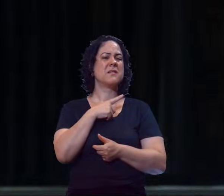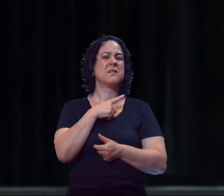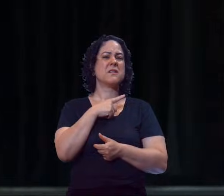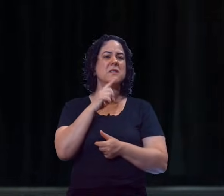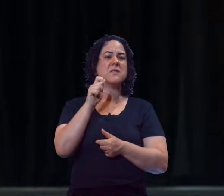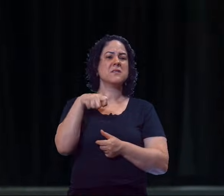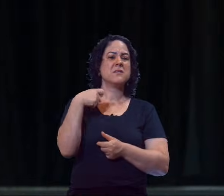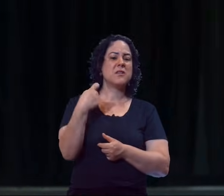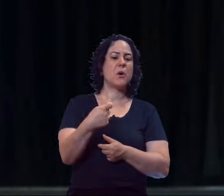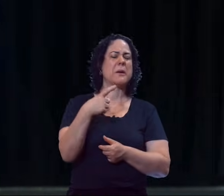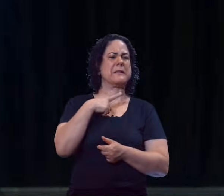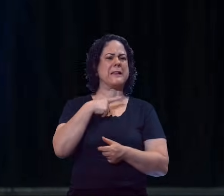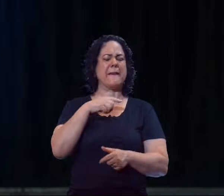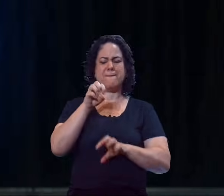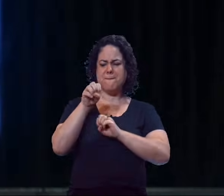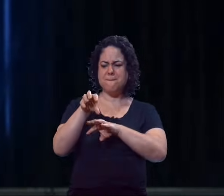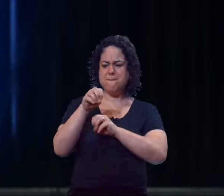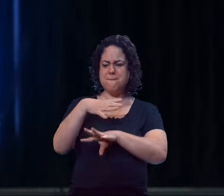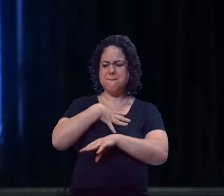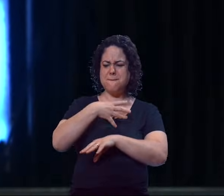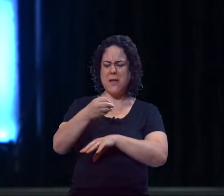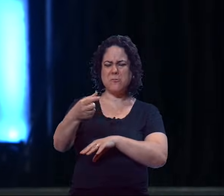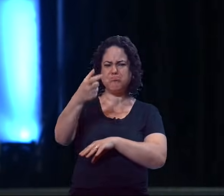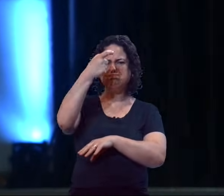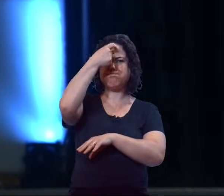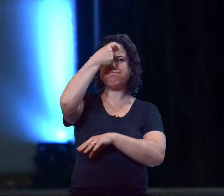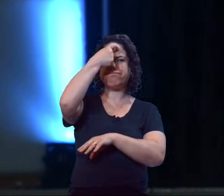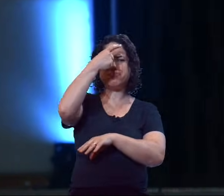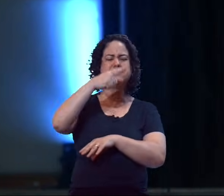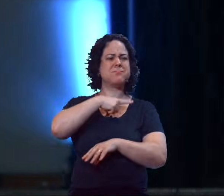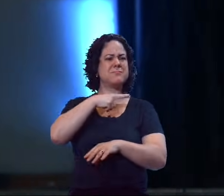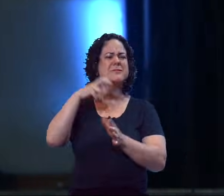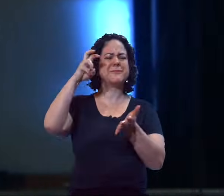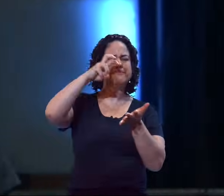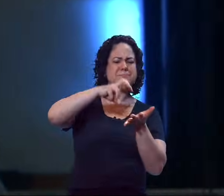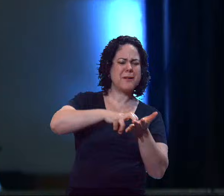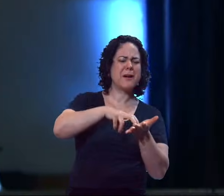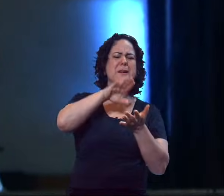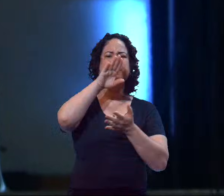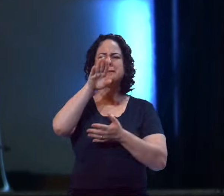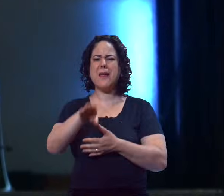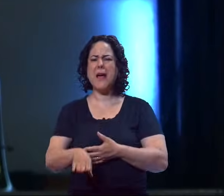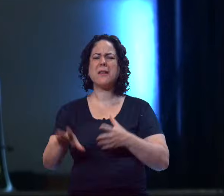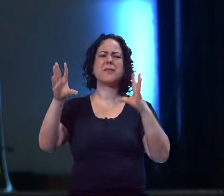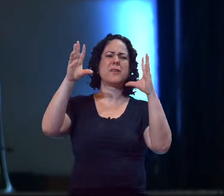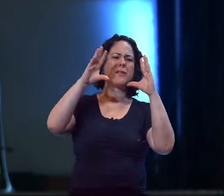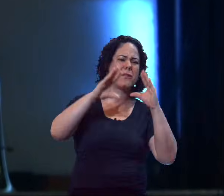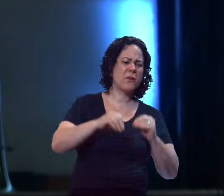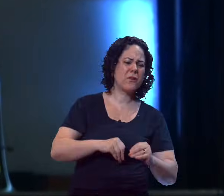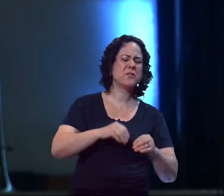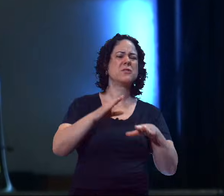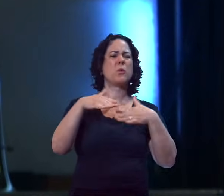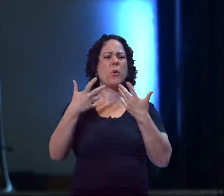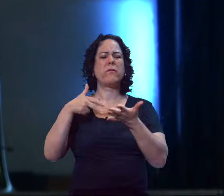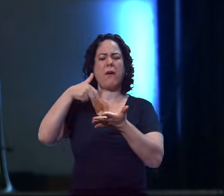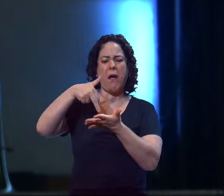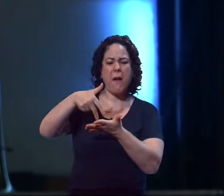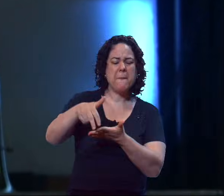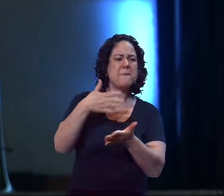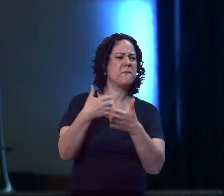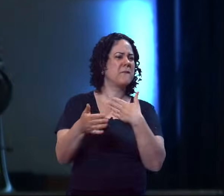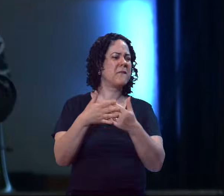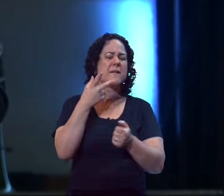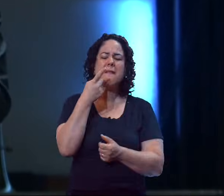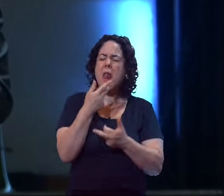de inculcar na mente dos filhos a palavra, recitá-la de manhã, de tarde, de noite, quando andar, quando caminhar. Ele fala um